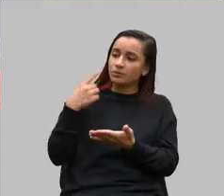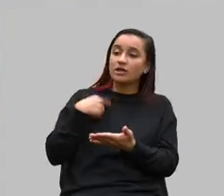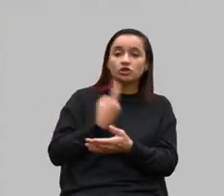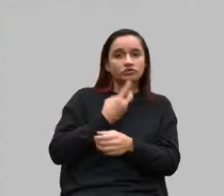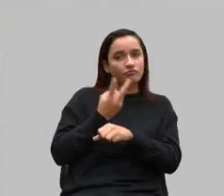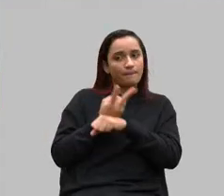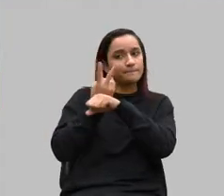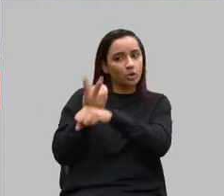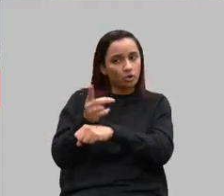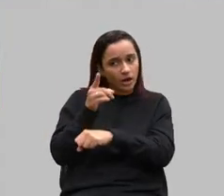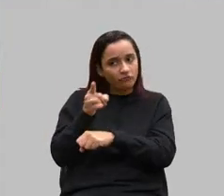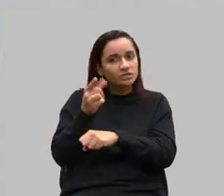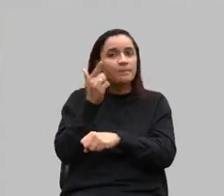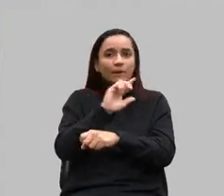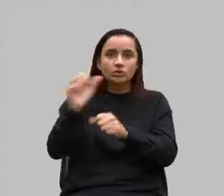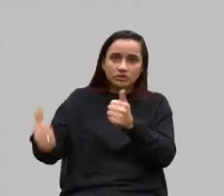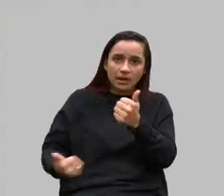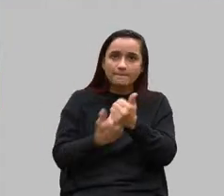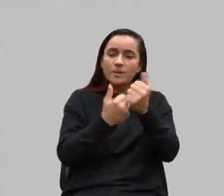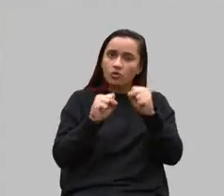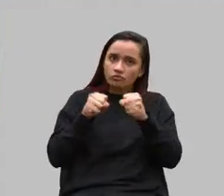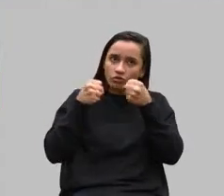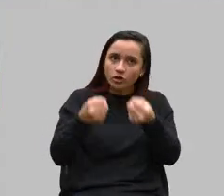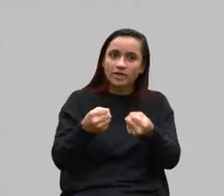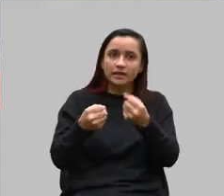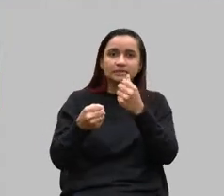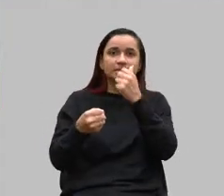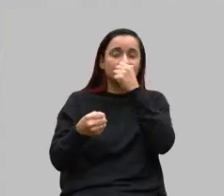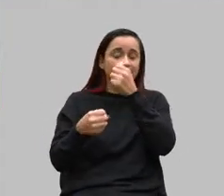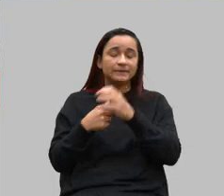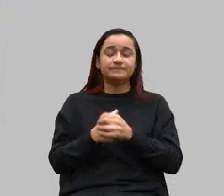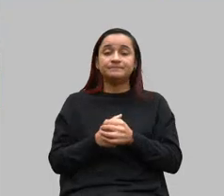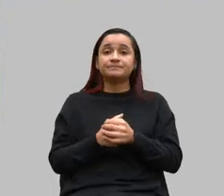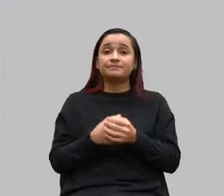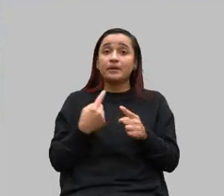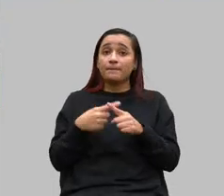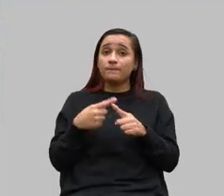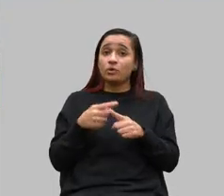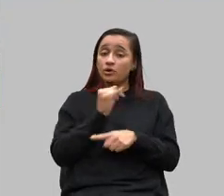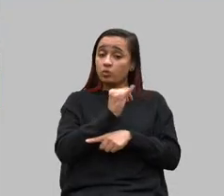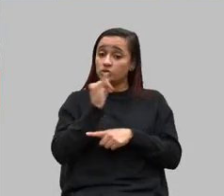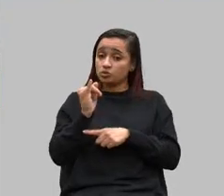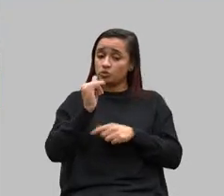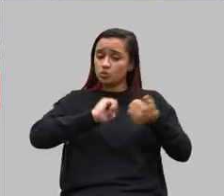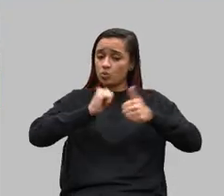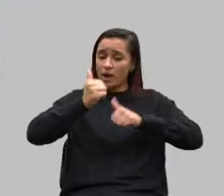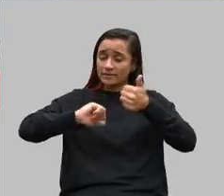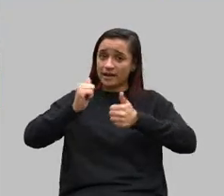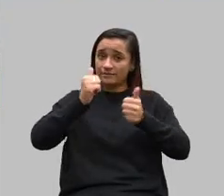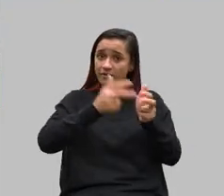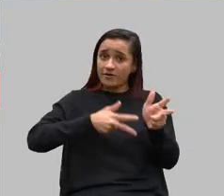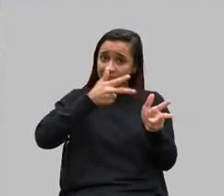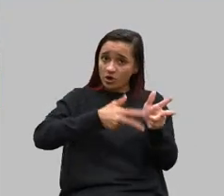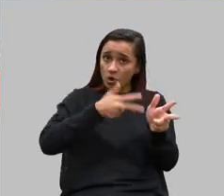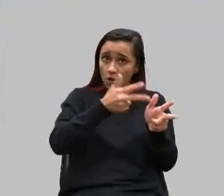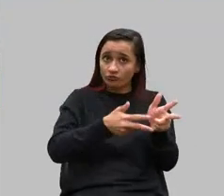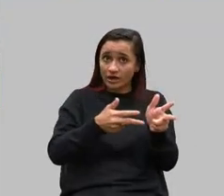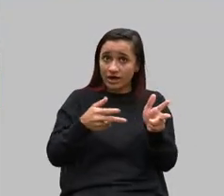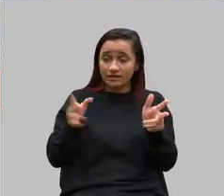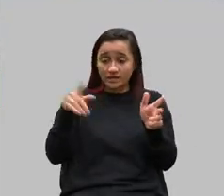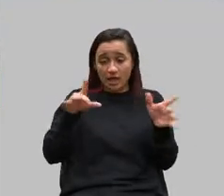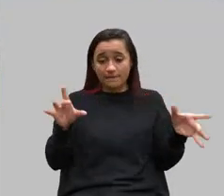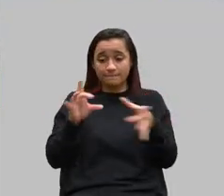poder fortalecer já que o o Instituto de qualidade Ferroviária que envolve todo o